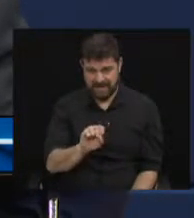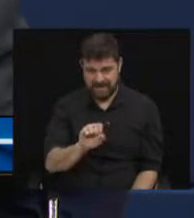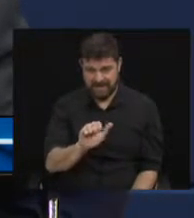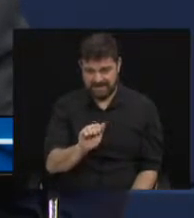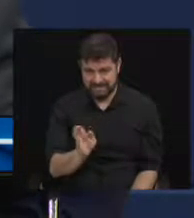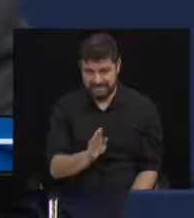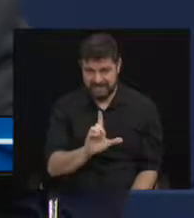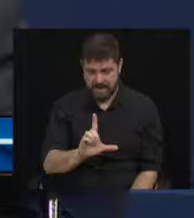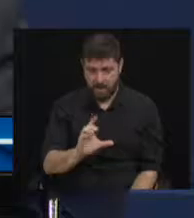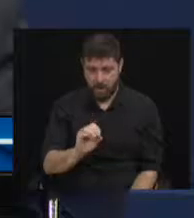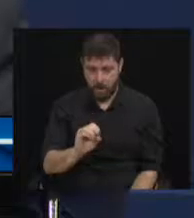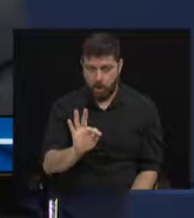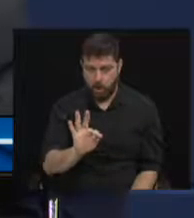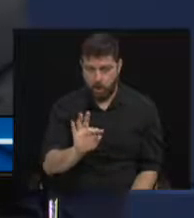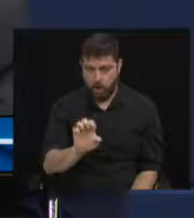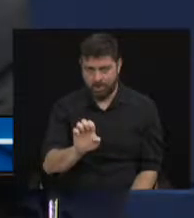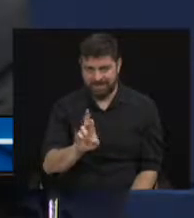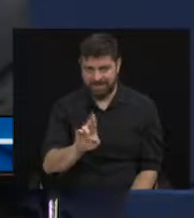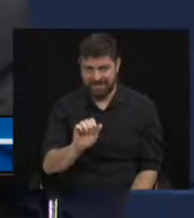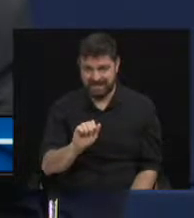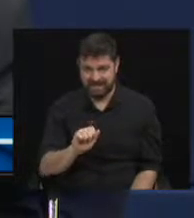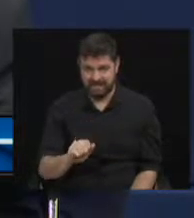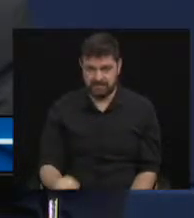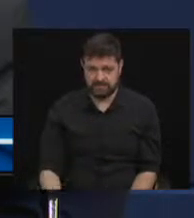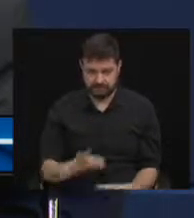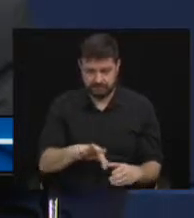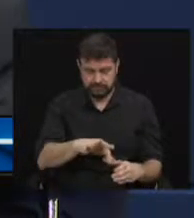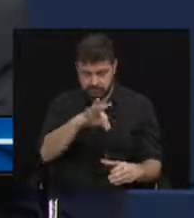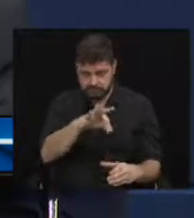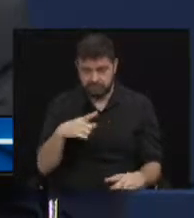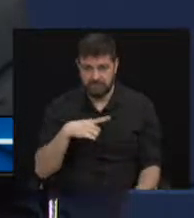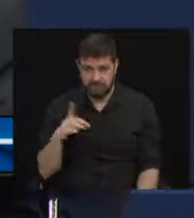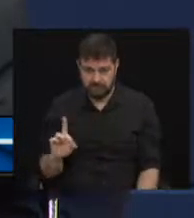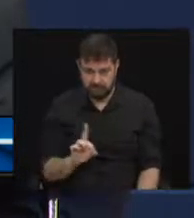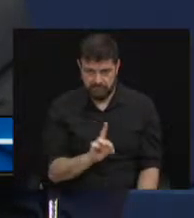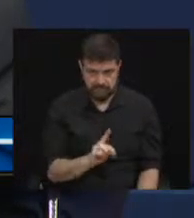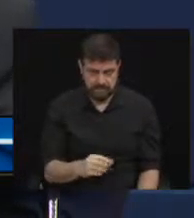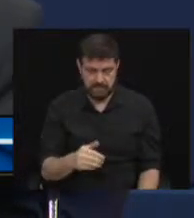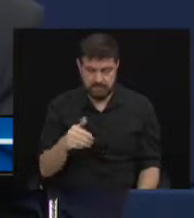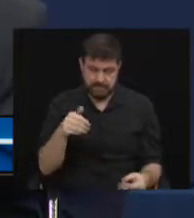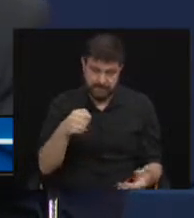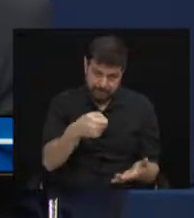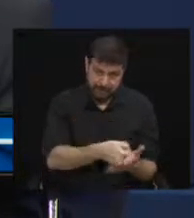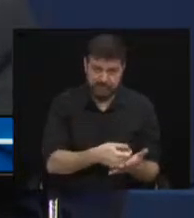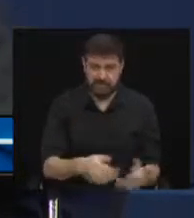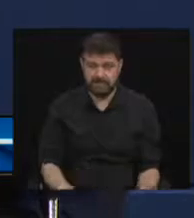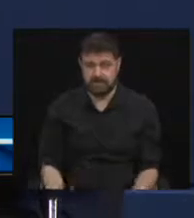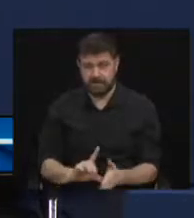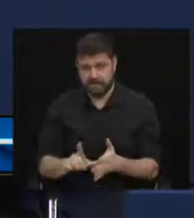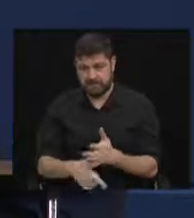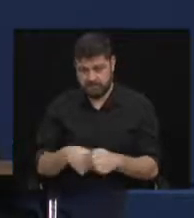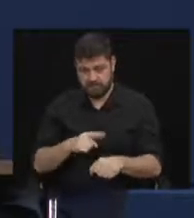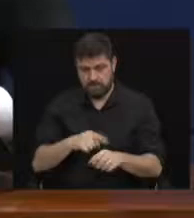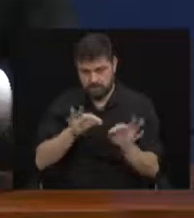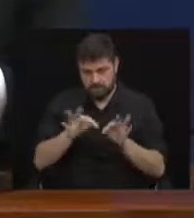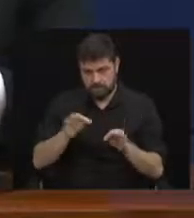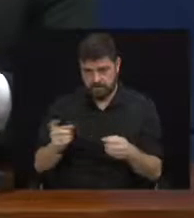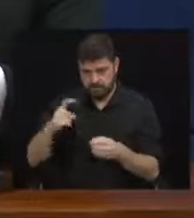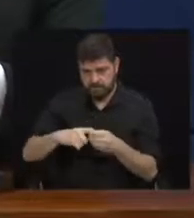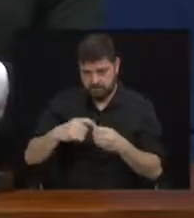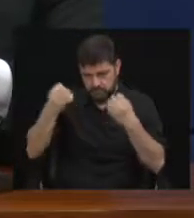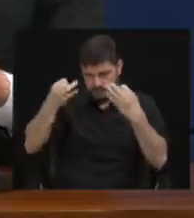sim se dirigir até o caixa, depois dessa lei, lógico, e fazer o pagamento direto na boca do caixa. Mas hoje, as pessoas são